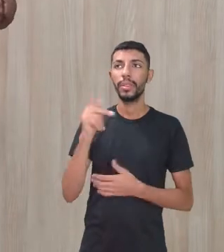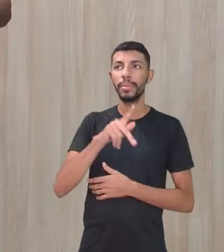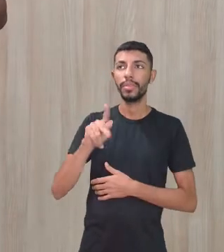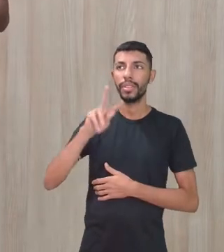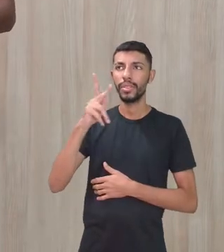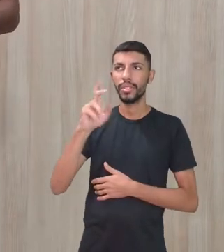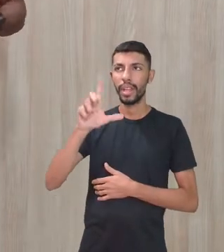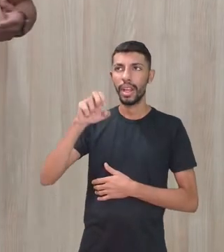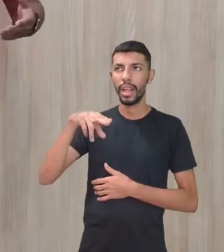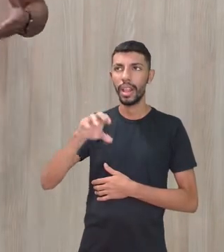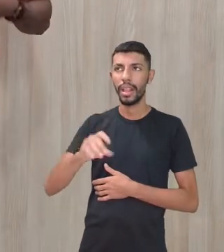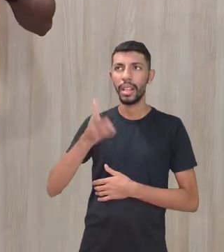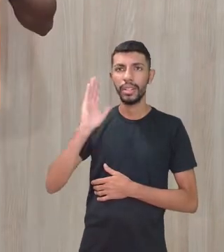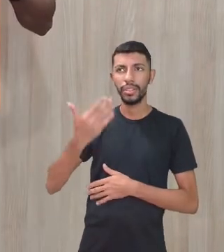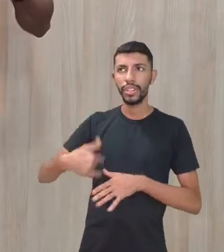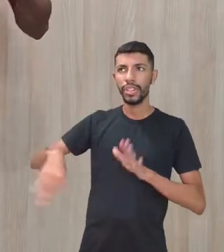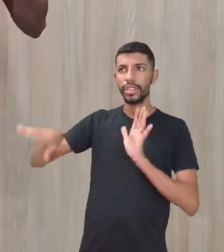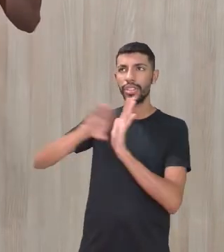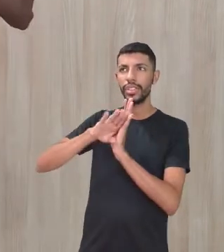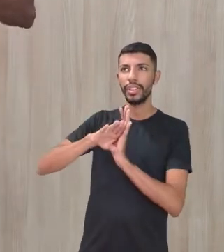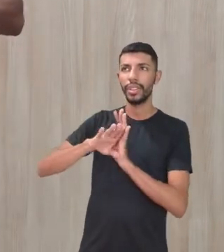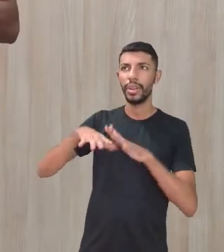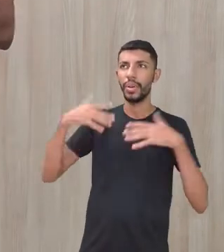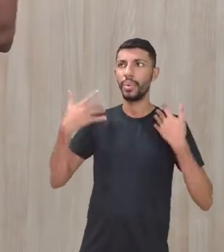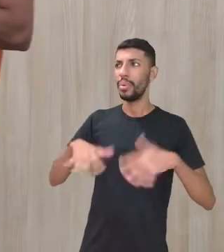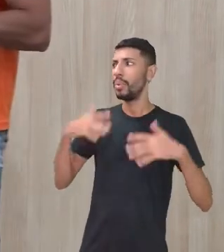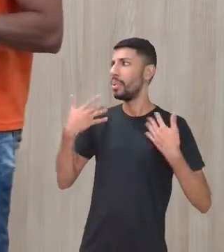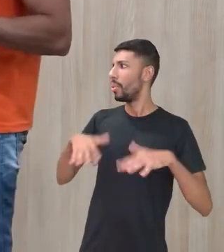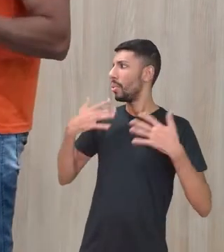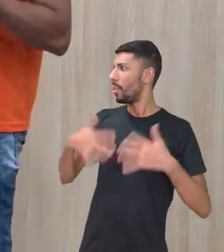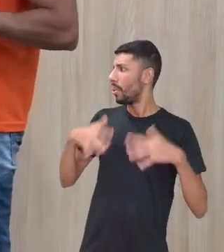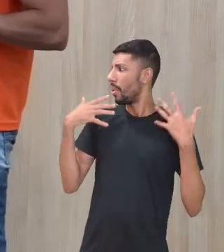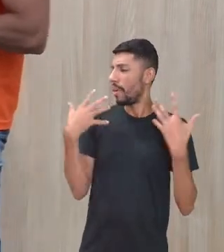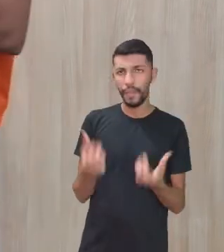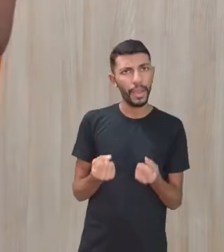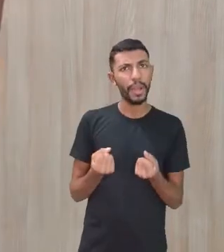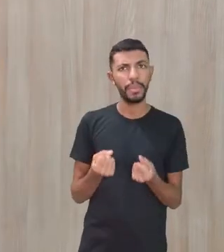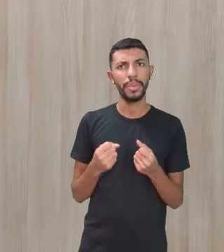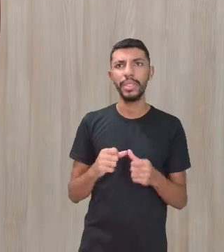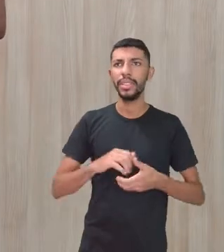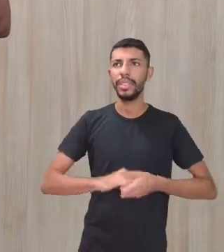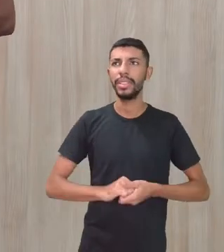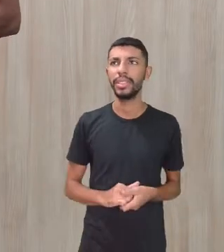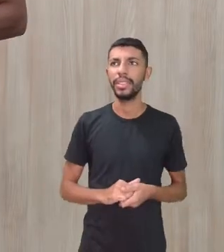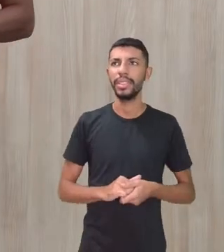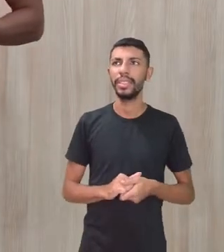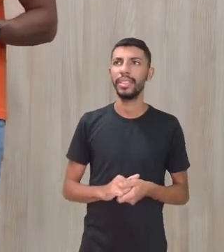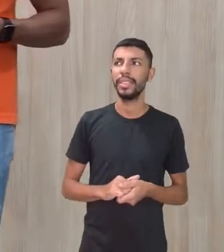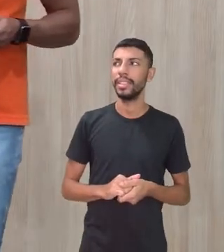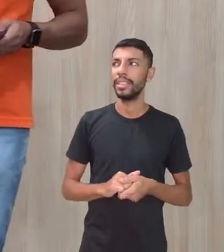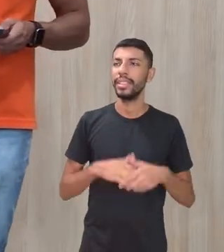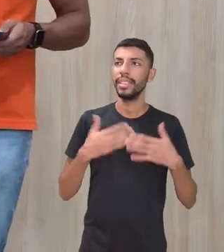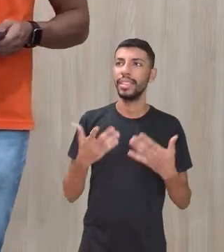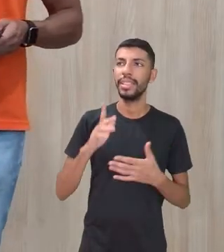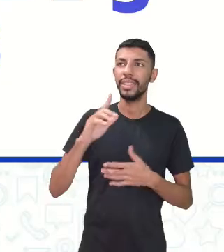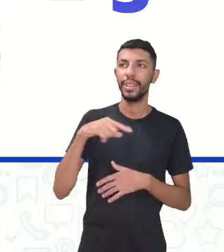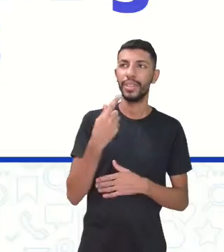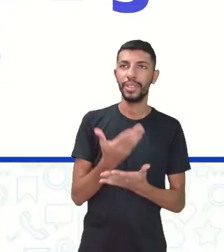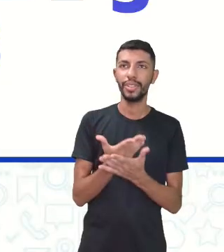chegou, taca a poxa, Heleno. Então vamos lá, né? Depois a gente viu a ideia de